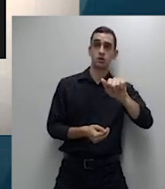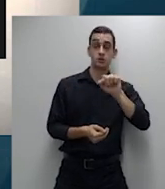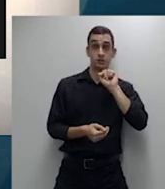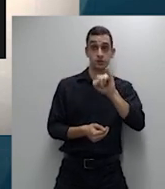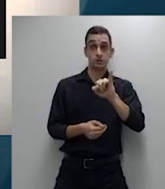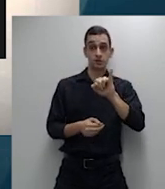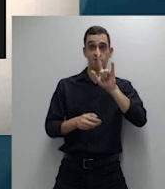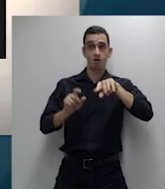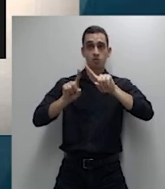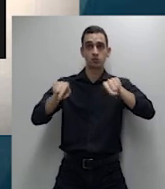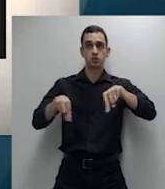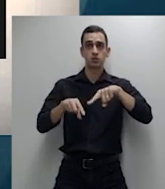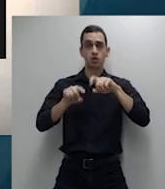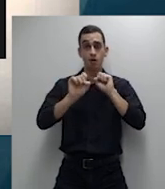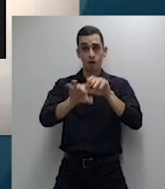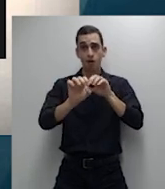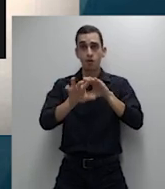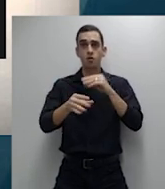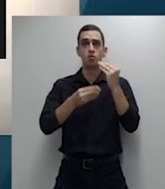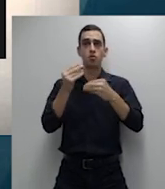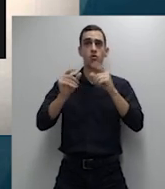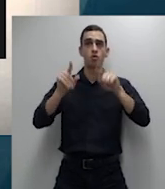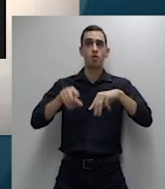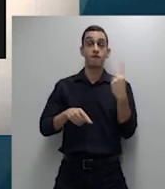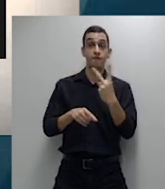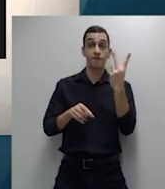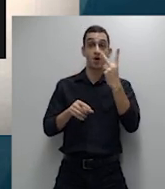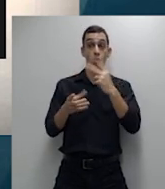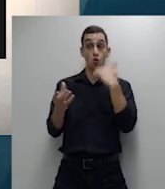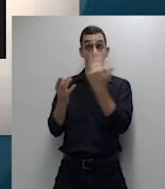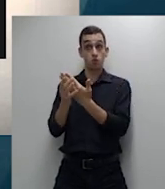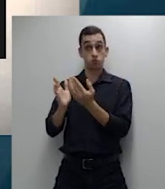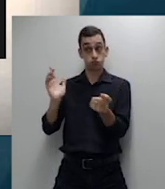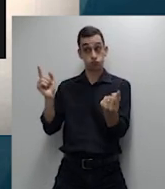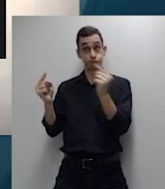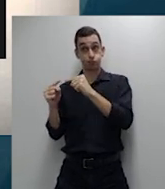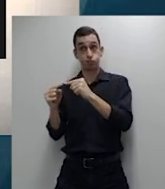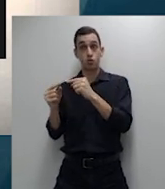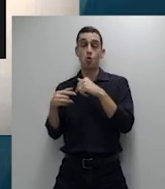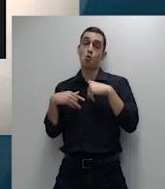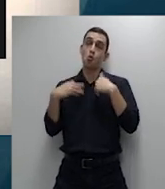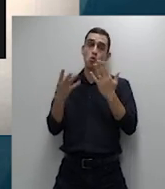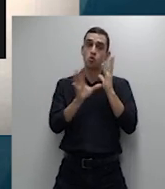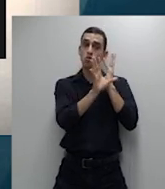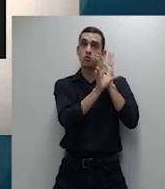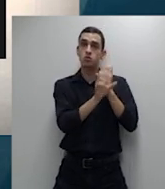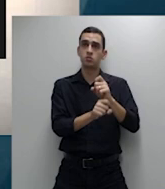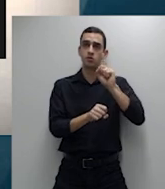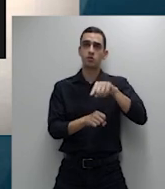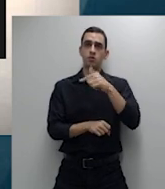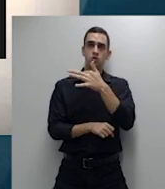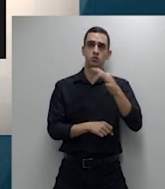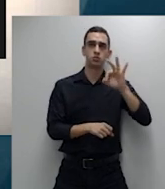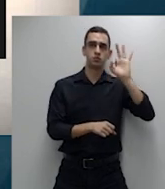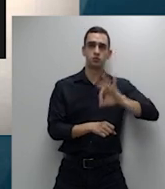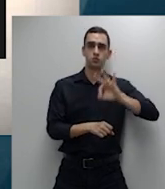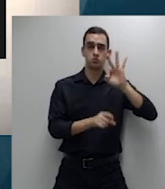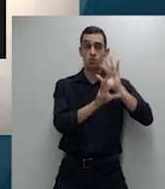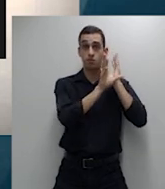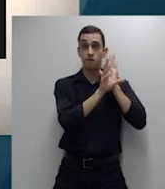um por cento sobre o valor da causa ou seria exorbitante a cobrança de mais de cem por cento do faturamento